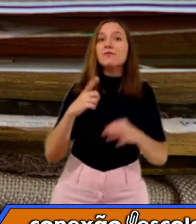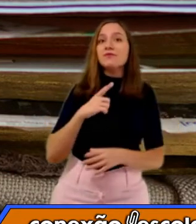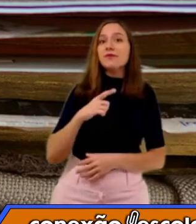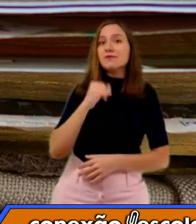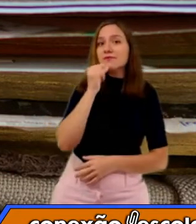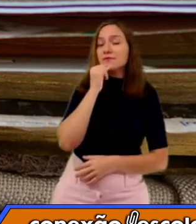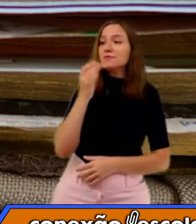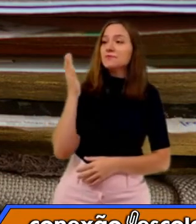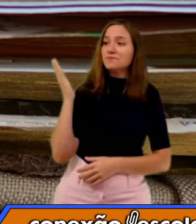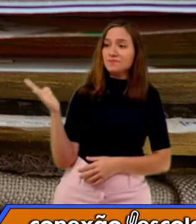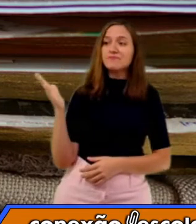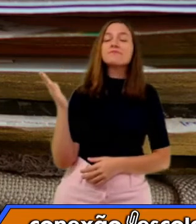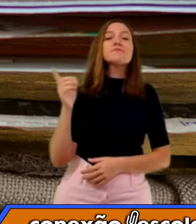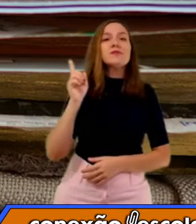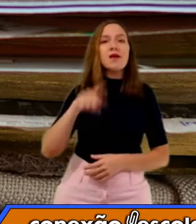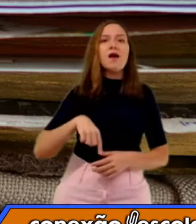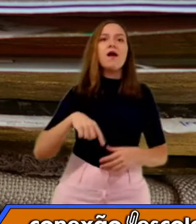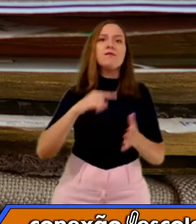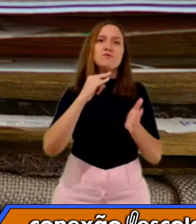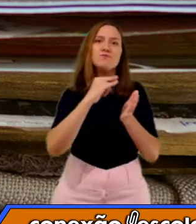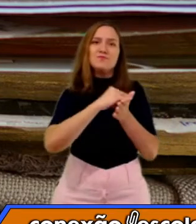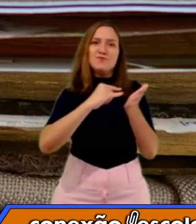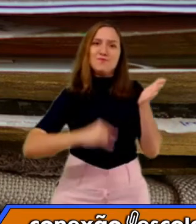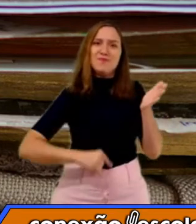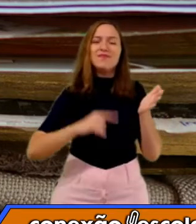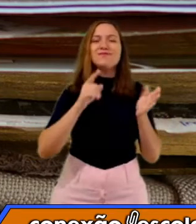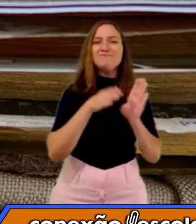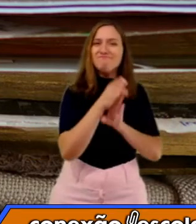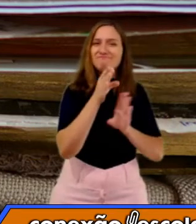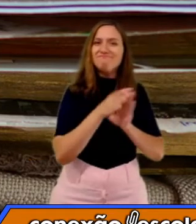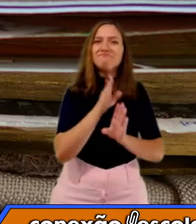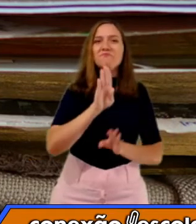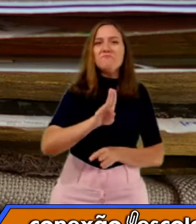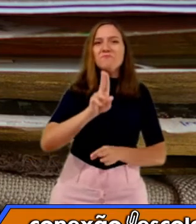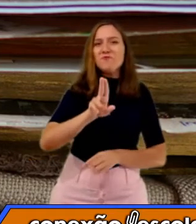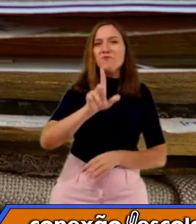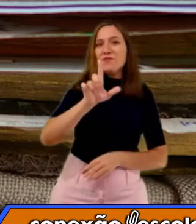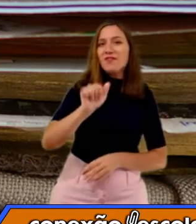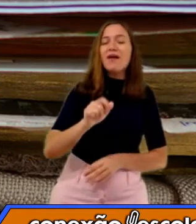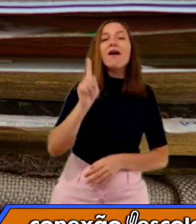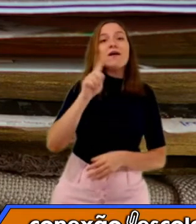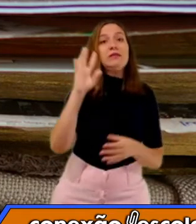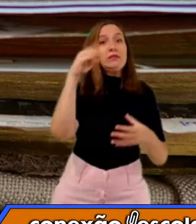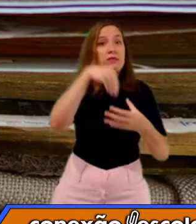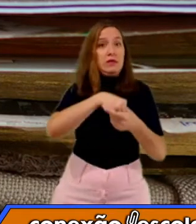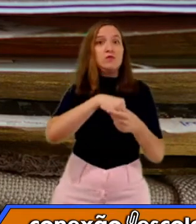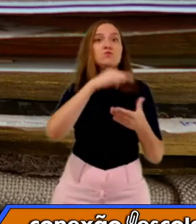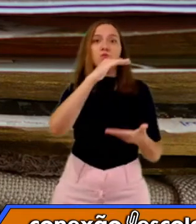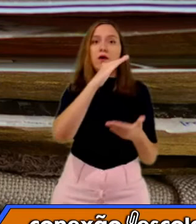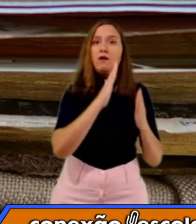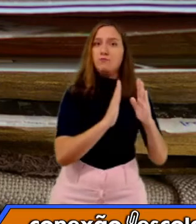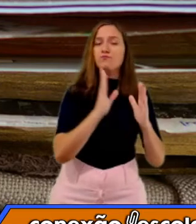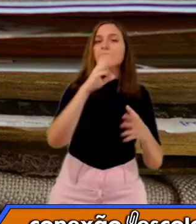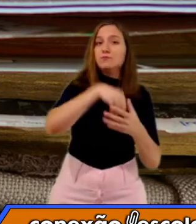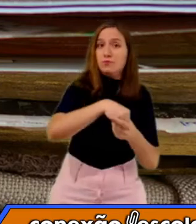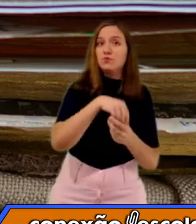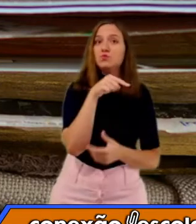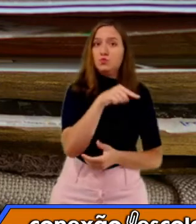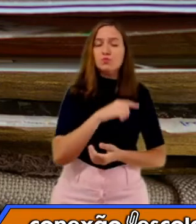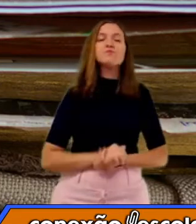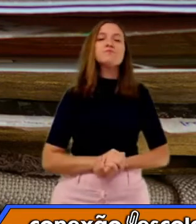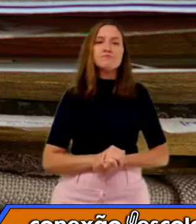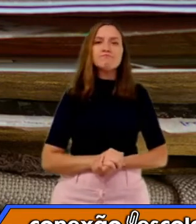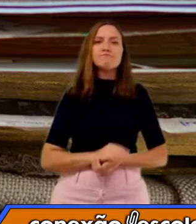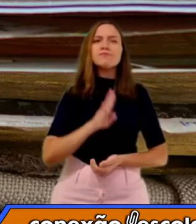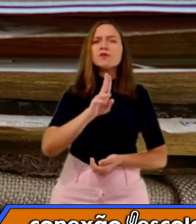Essa aqui é uma bula de uma medicação que vem dentro dessa caixa dessa medicação. Essa